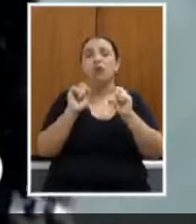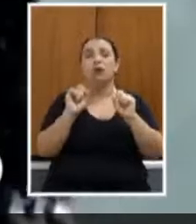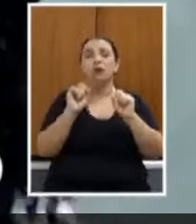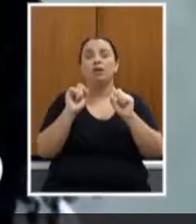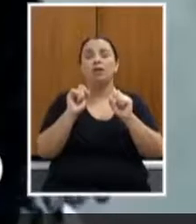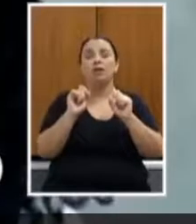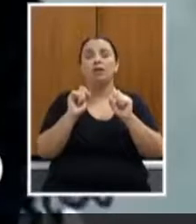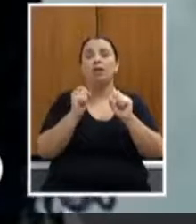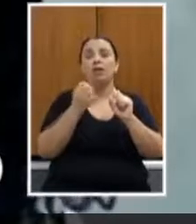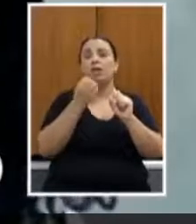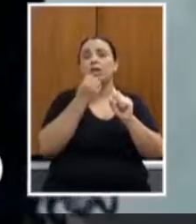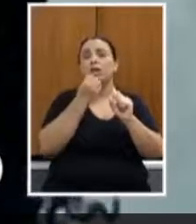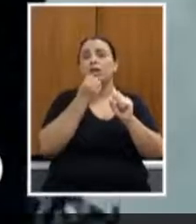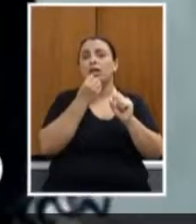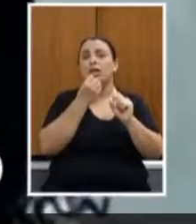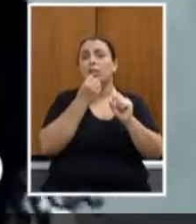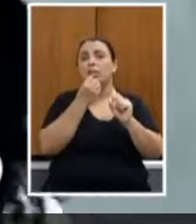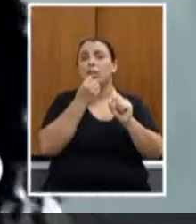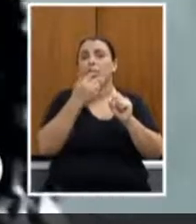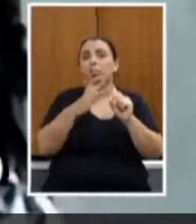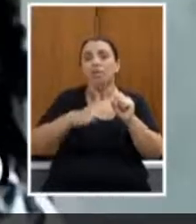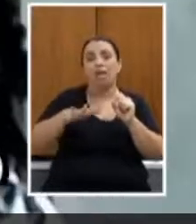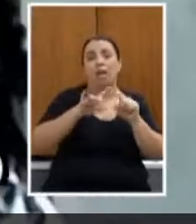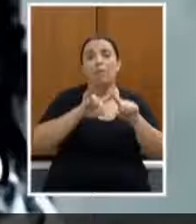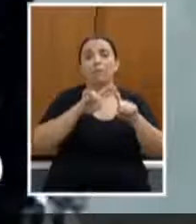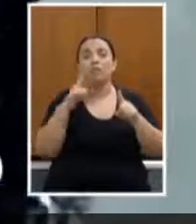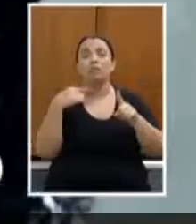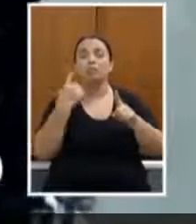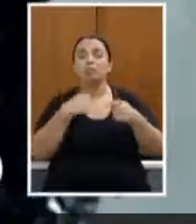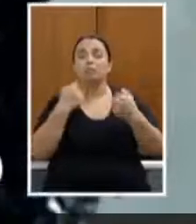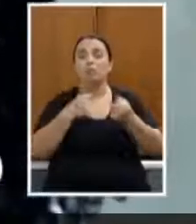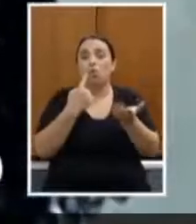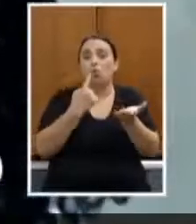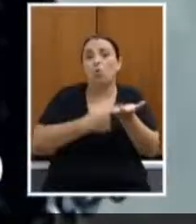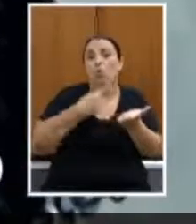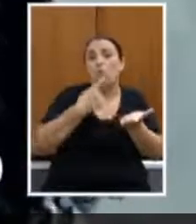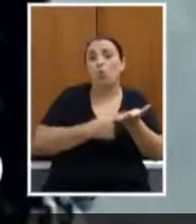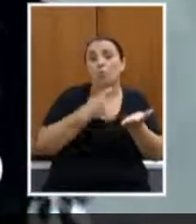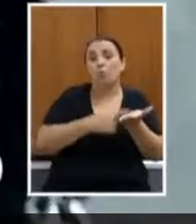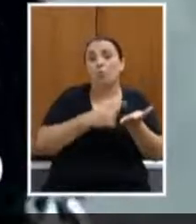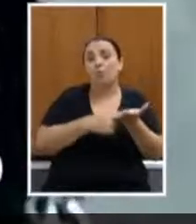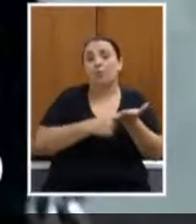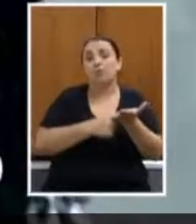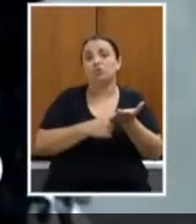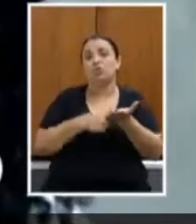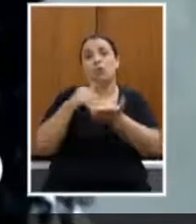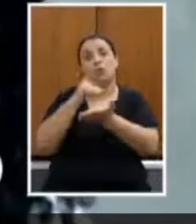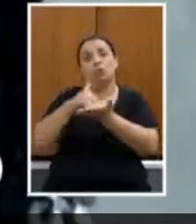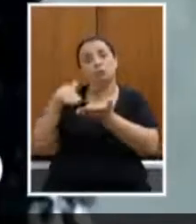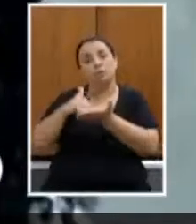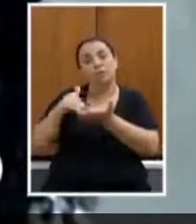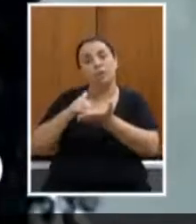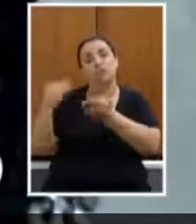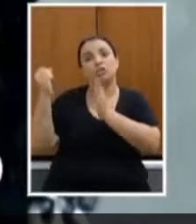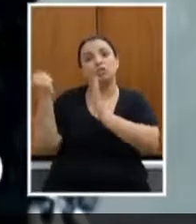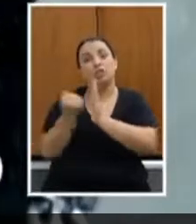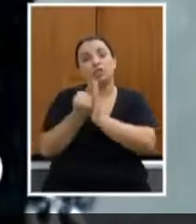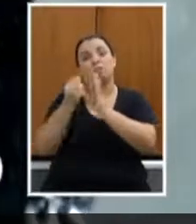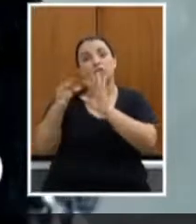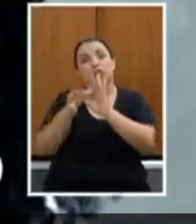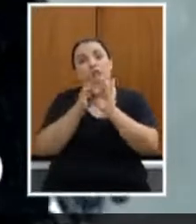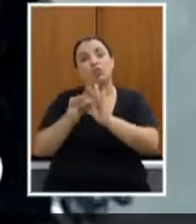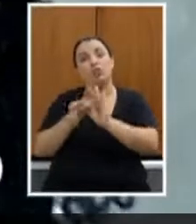União, mas nós temos um pacto com a Superintendência de Patrimônio da União para que isso